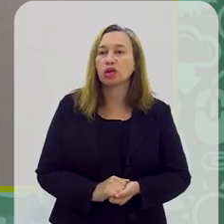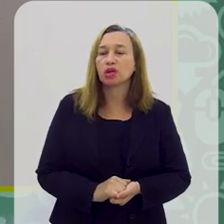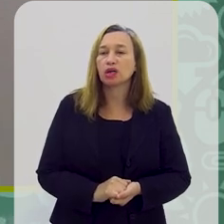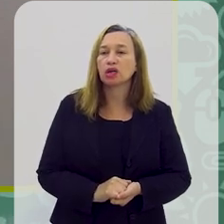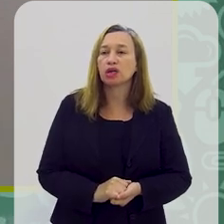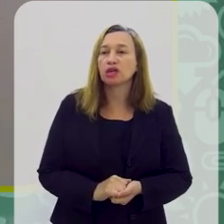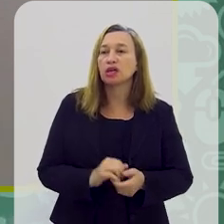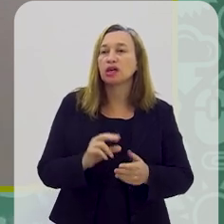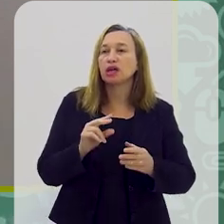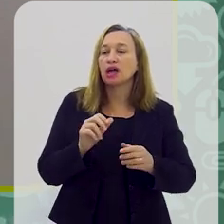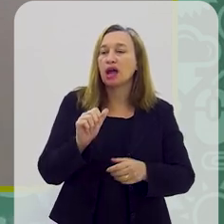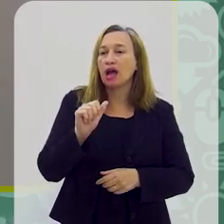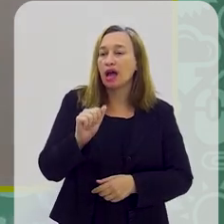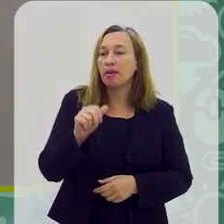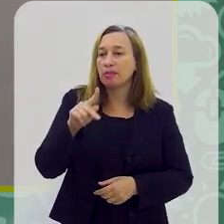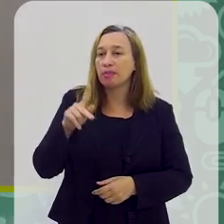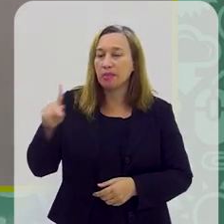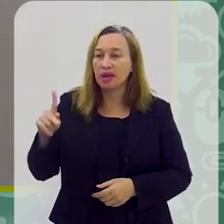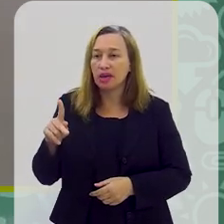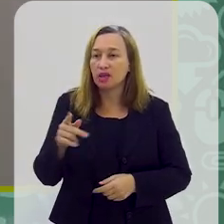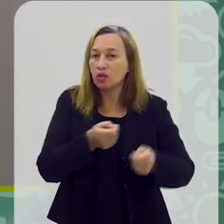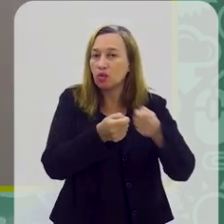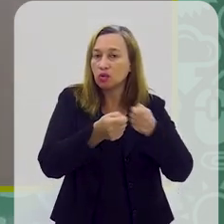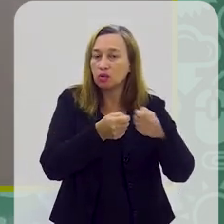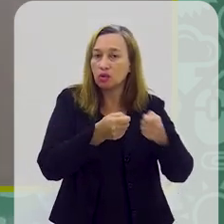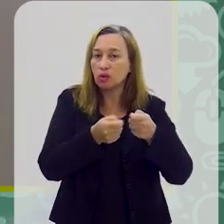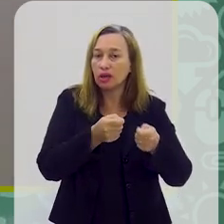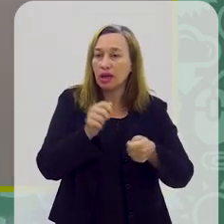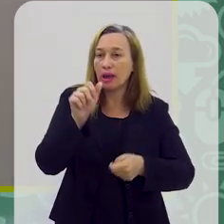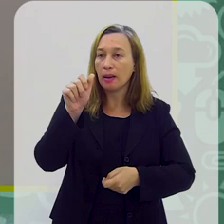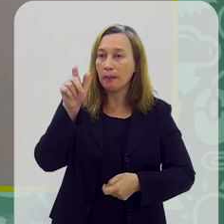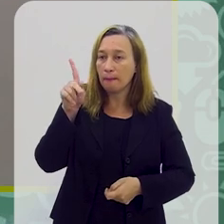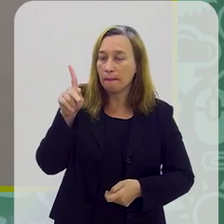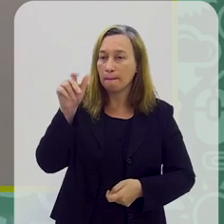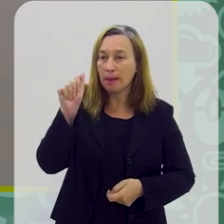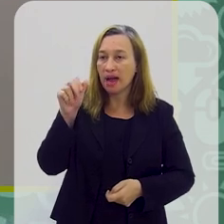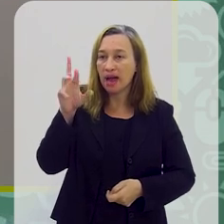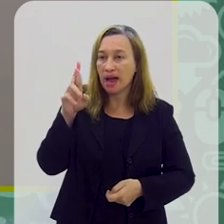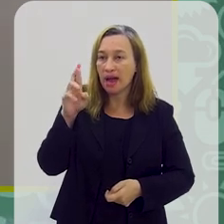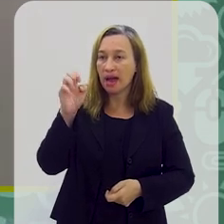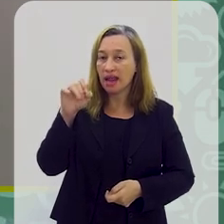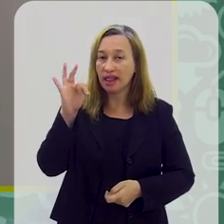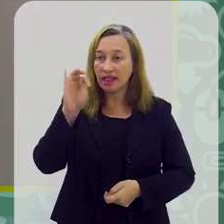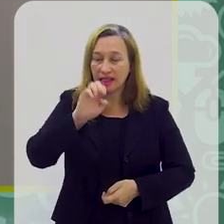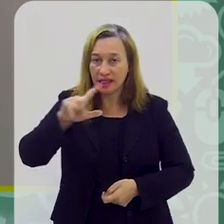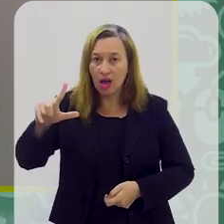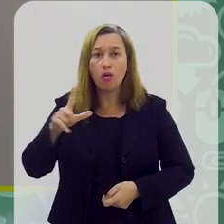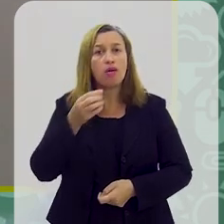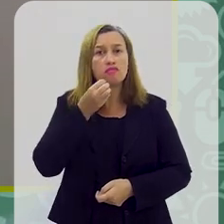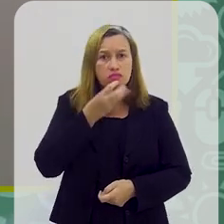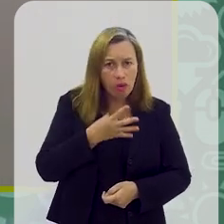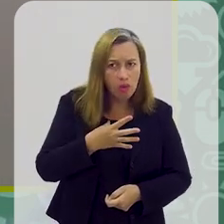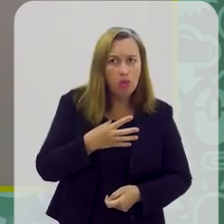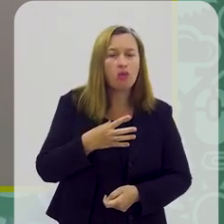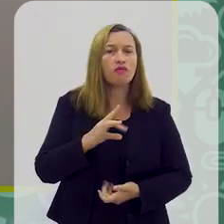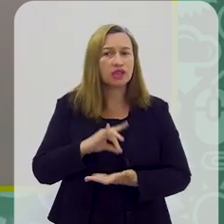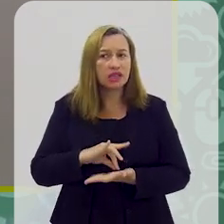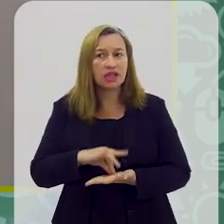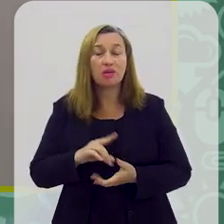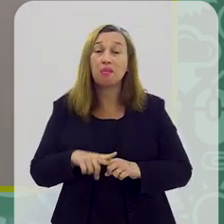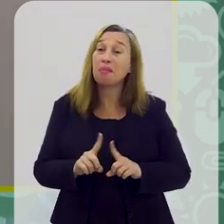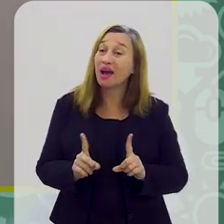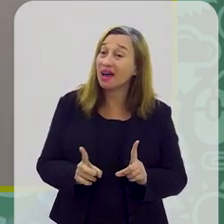exemplo, esses aplicativos de controle parental, tá? Que a gente tem, que realmente eles são muito